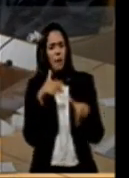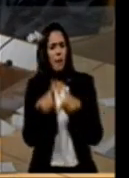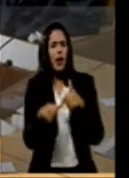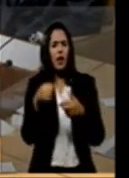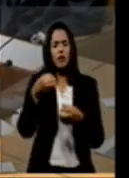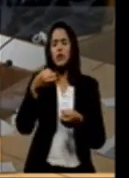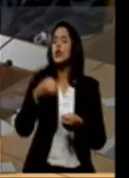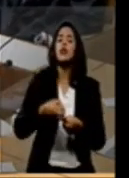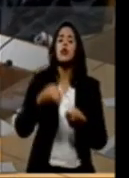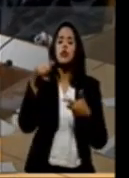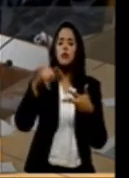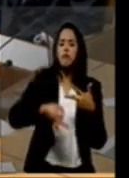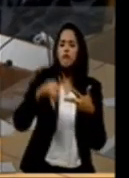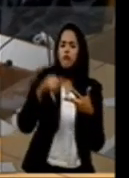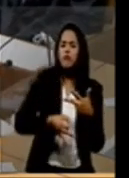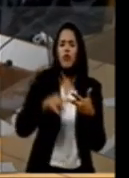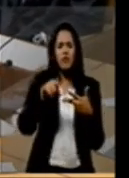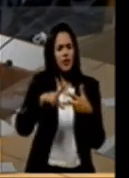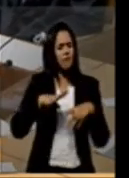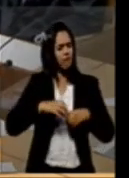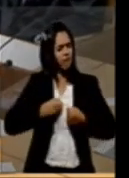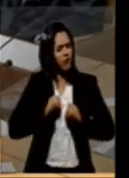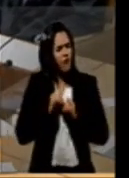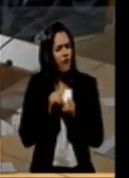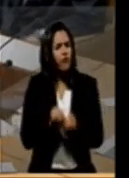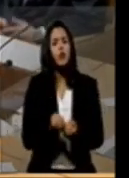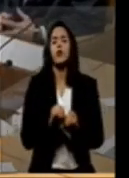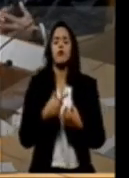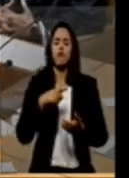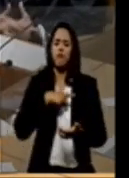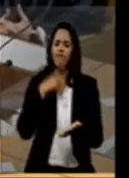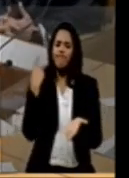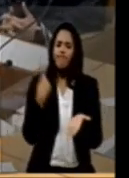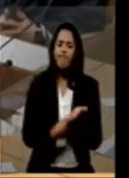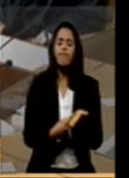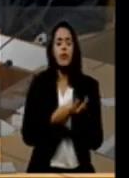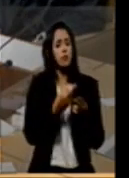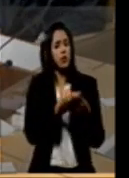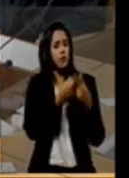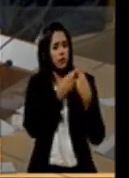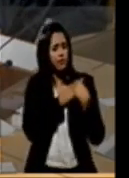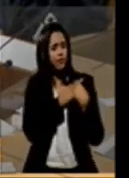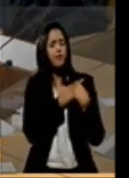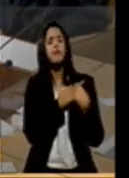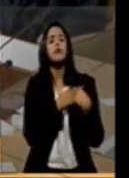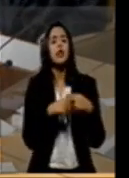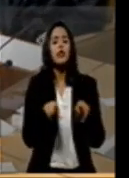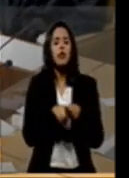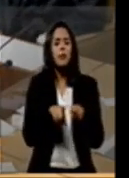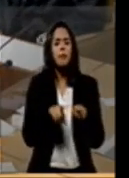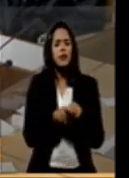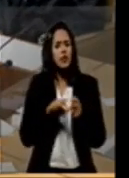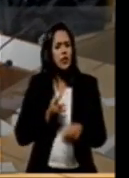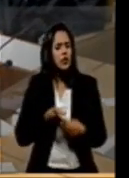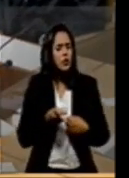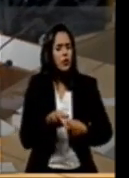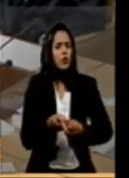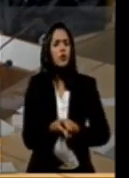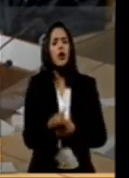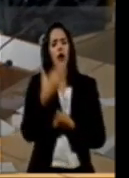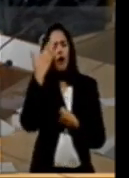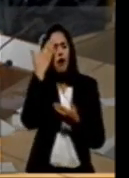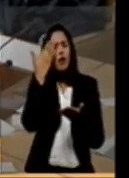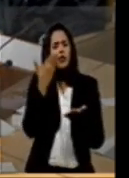judiciário pela dedicação pelo comprometimento e pela presença e perseverança e